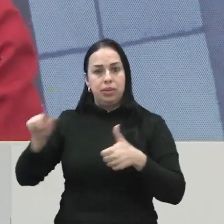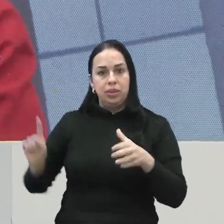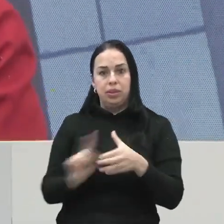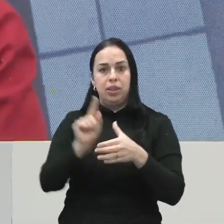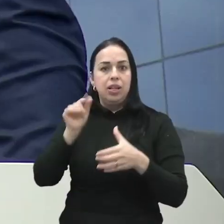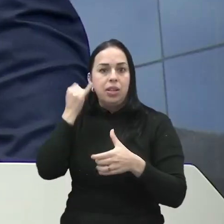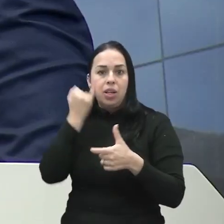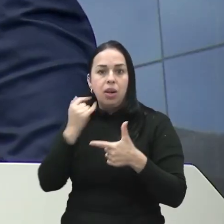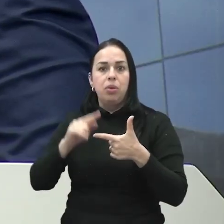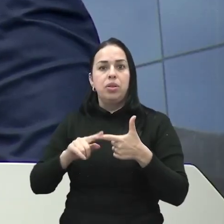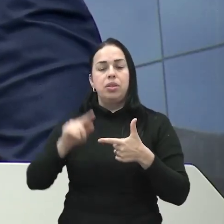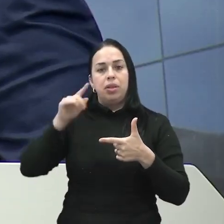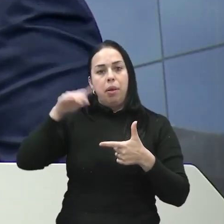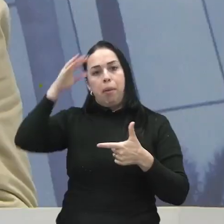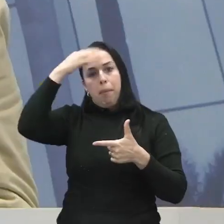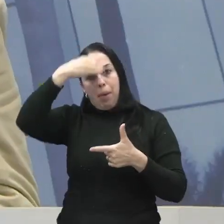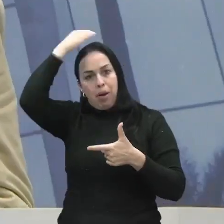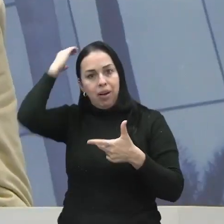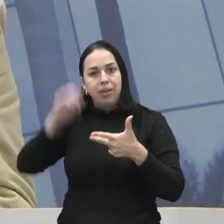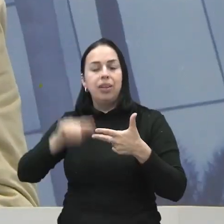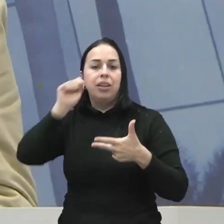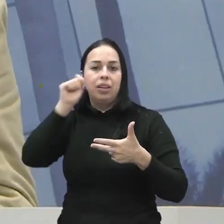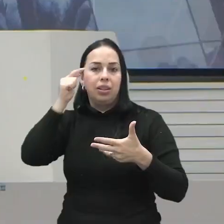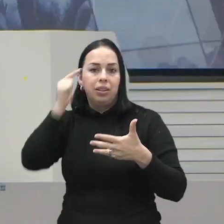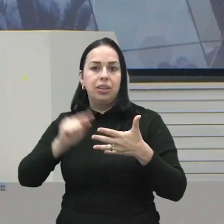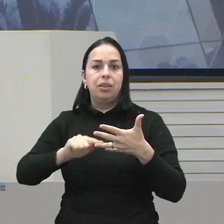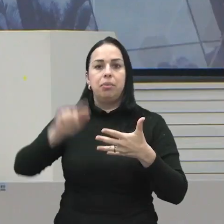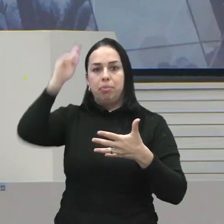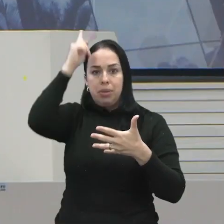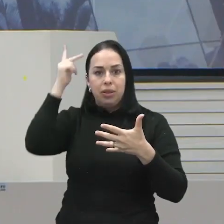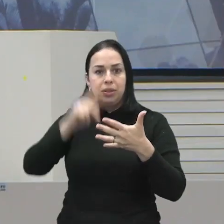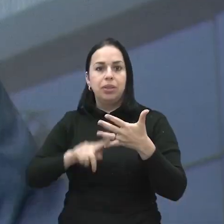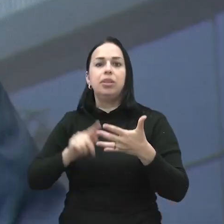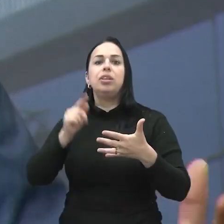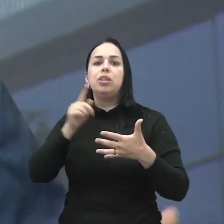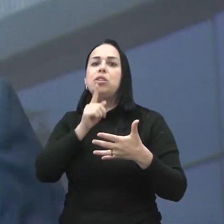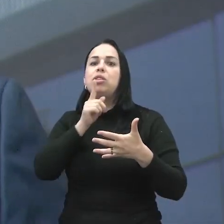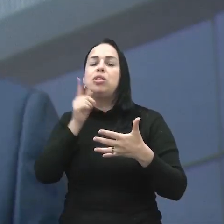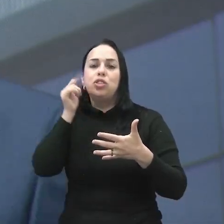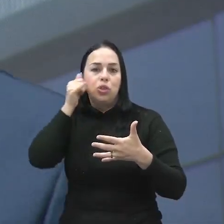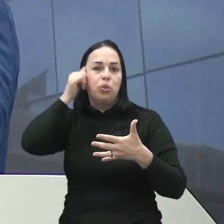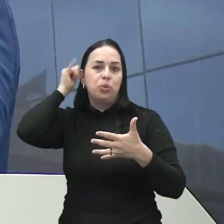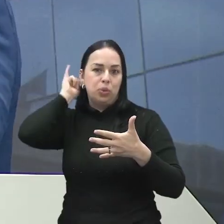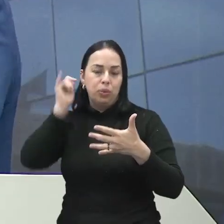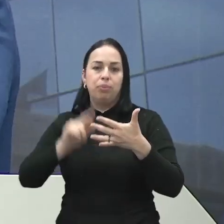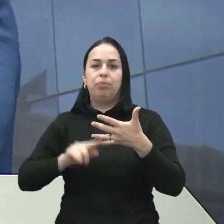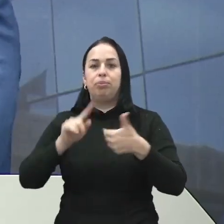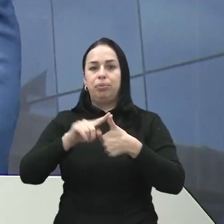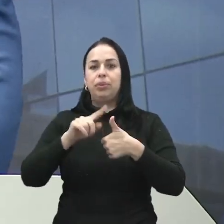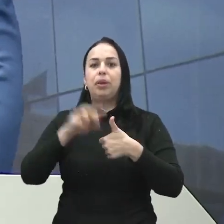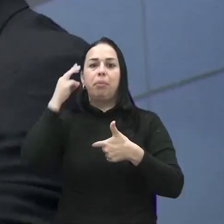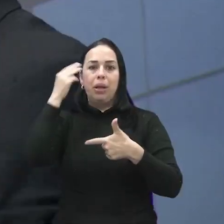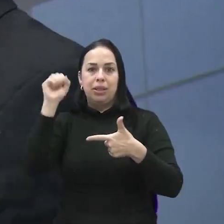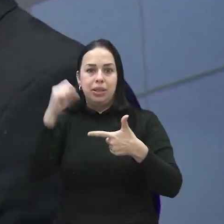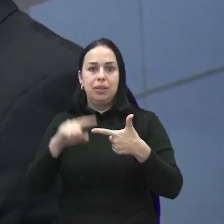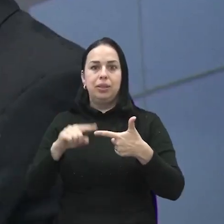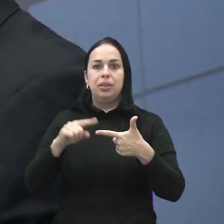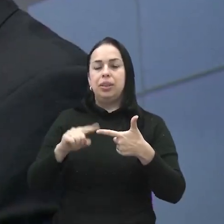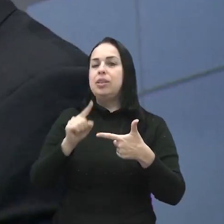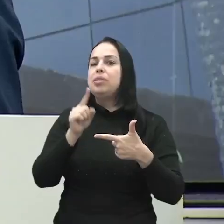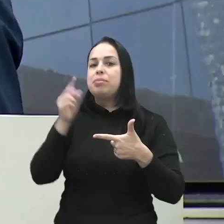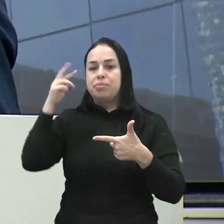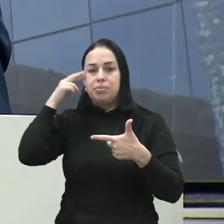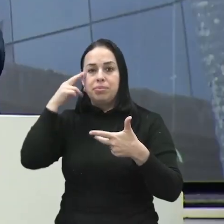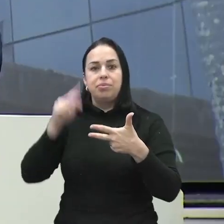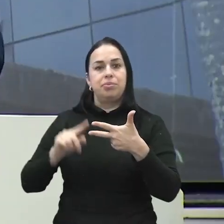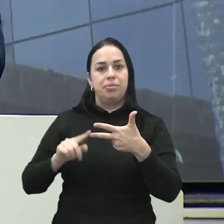Amélia Naomi, Cláudia Apolinário, Fernando Petiti, Juliana Fraga, Gilson Campos, Marcão da Academia, Marcelo